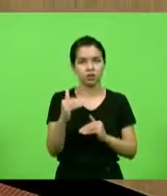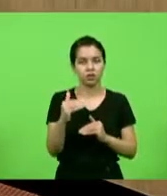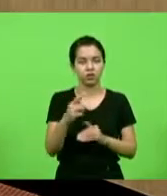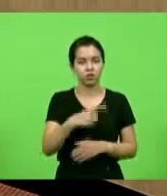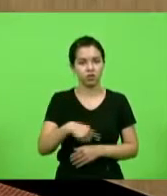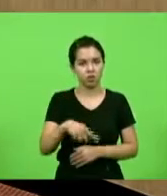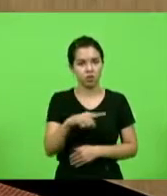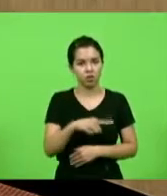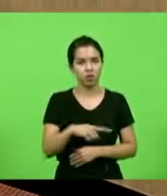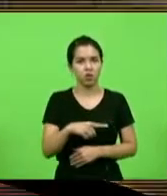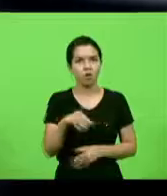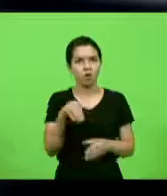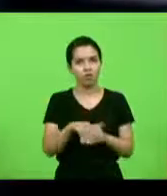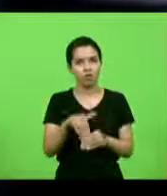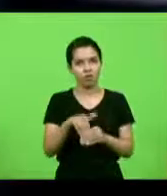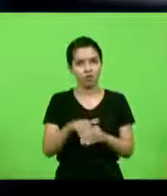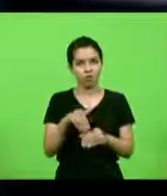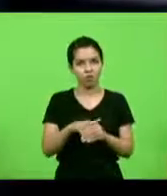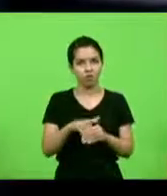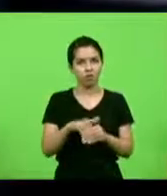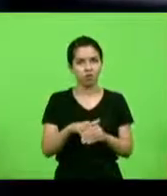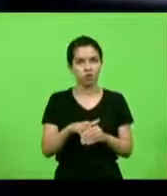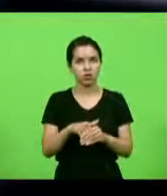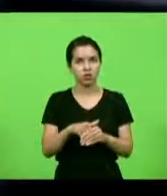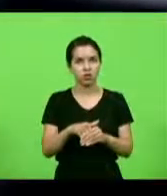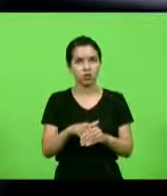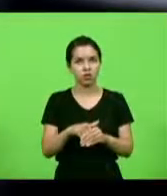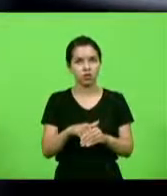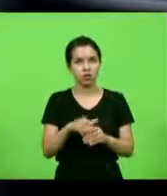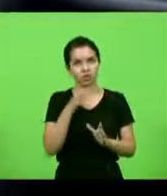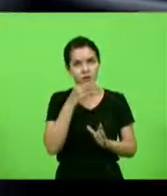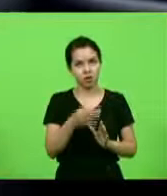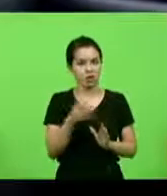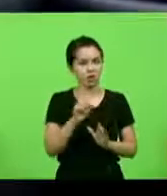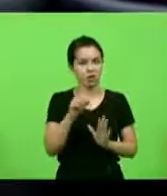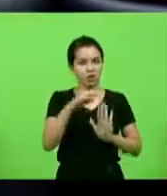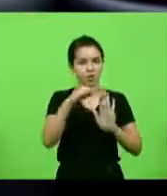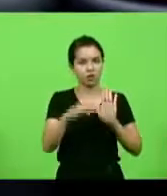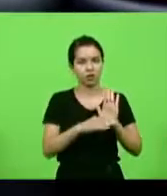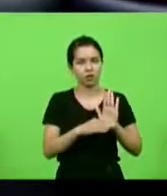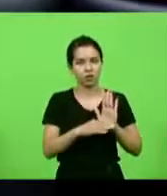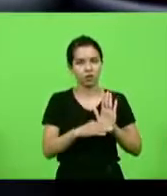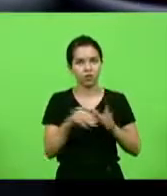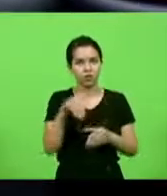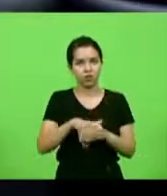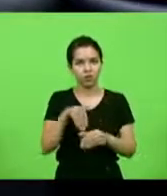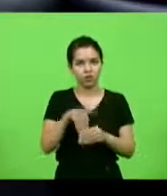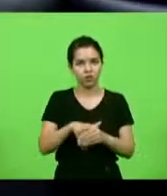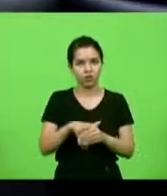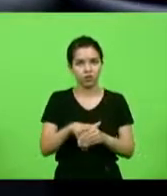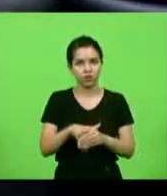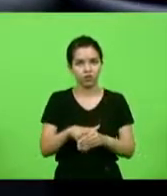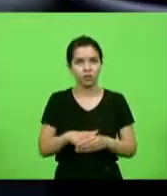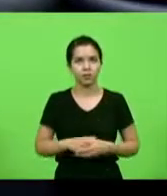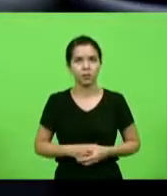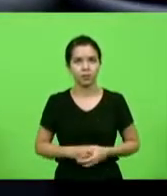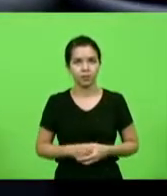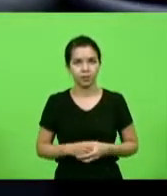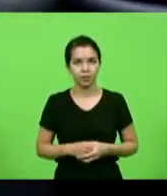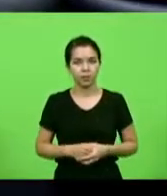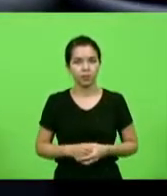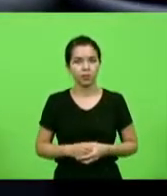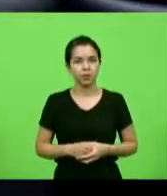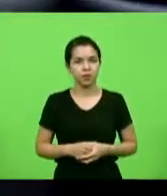parecer final da última comissão? Estamos votando a matéria. Estamos a votando matéria? A matéria. A matéria. A matéria